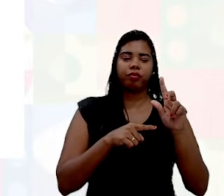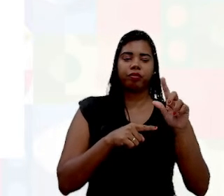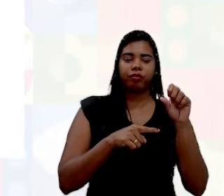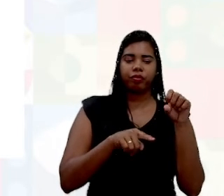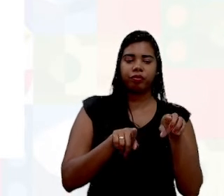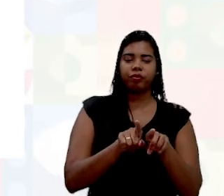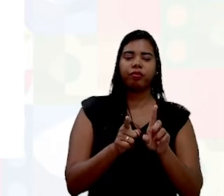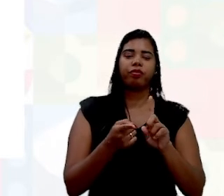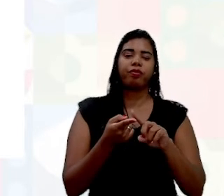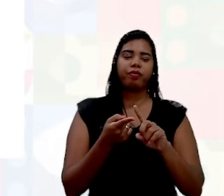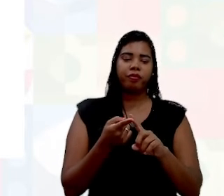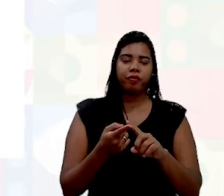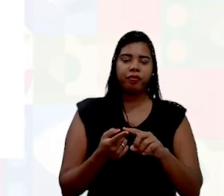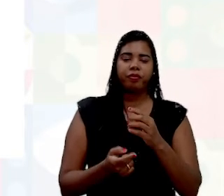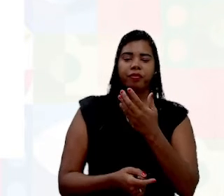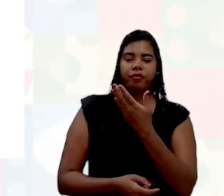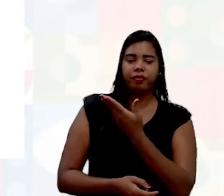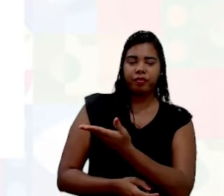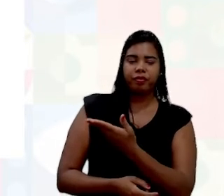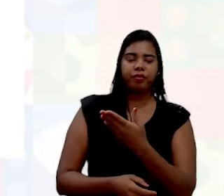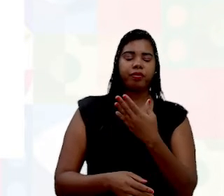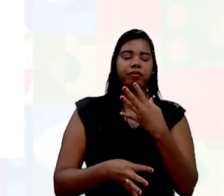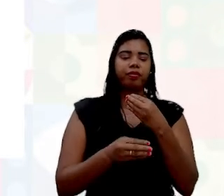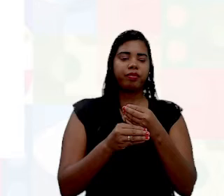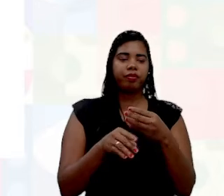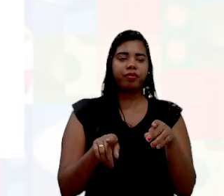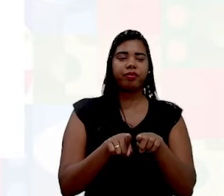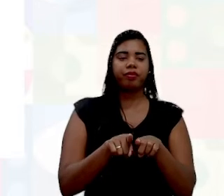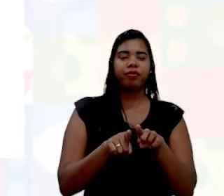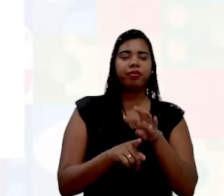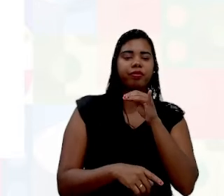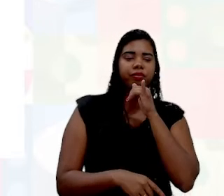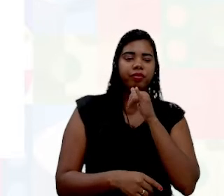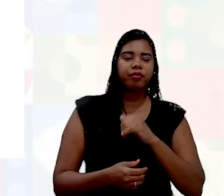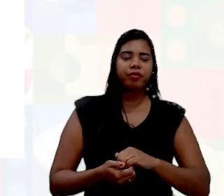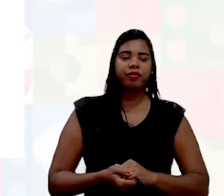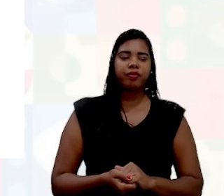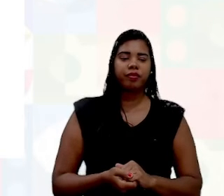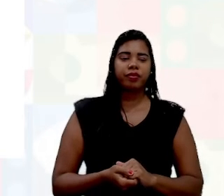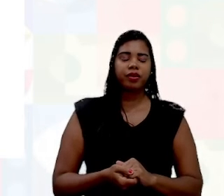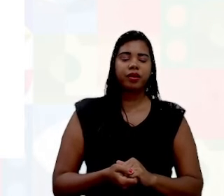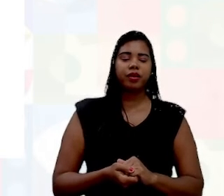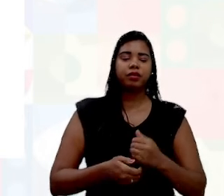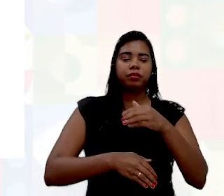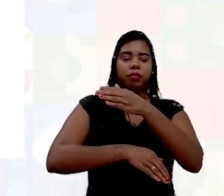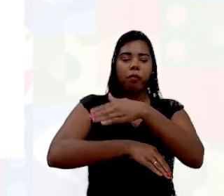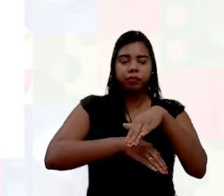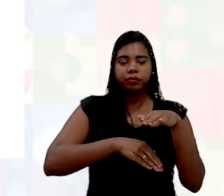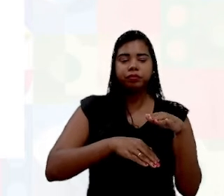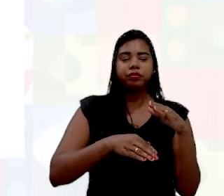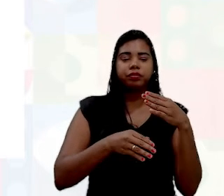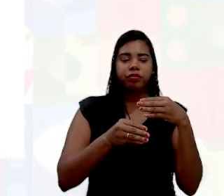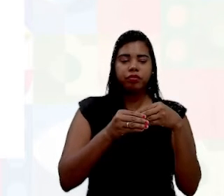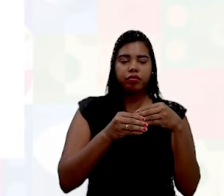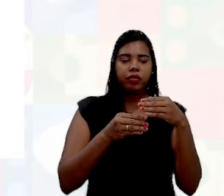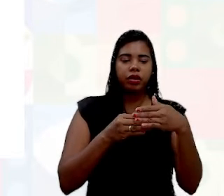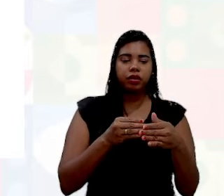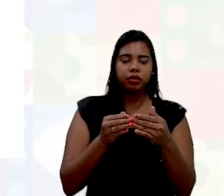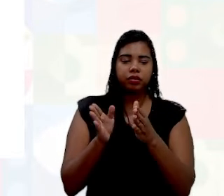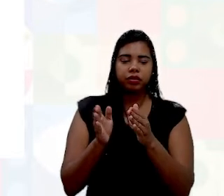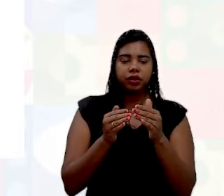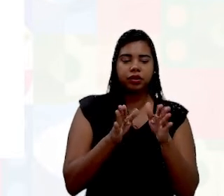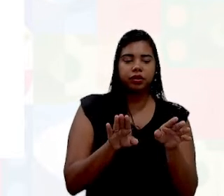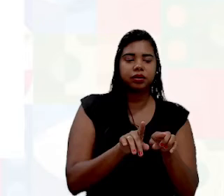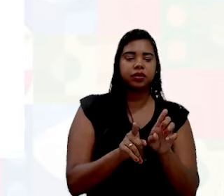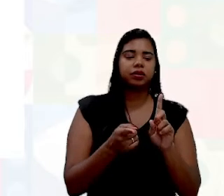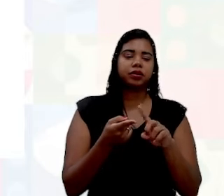Essa URLs, né, que são justamente os endereços, né, que vai das páginas que vão ser abertas. Pode ser